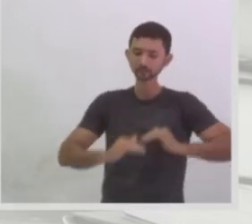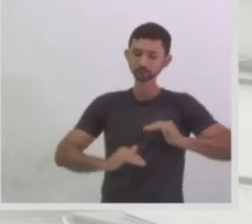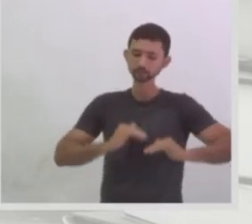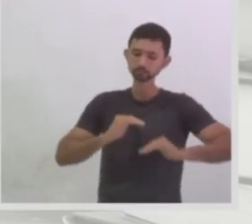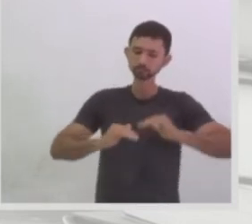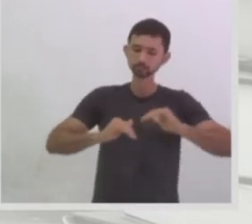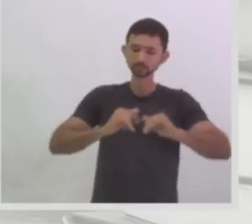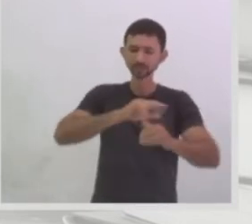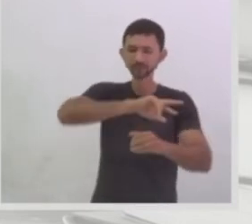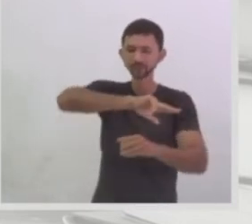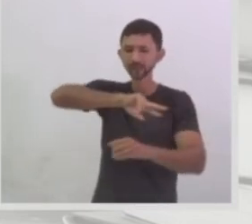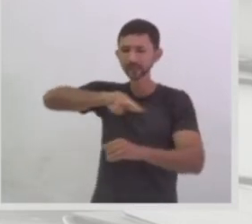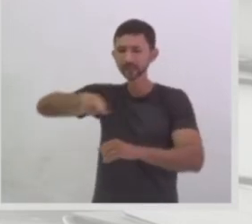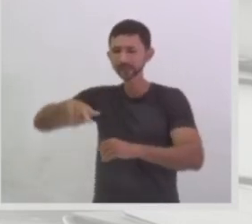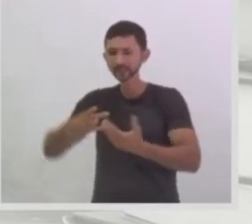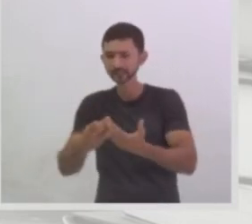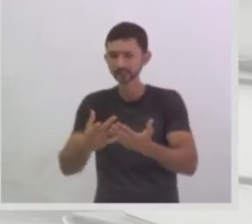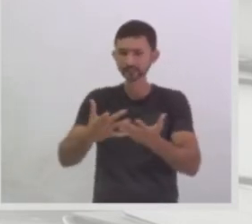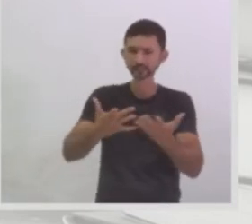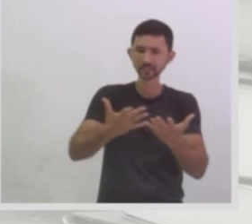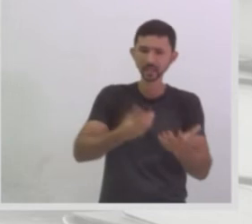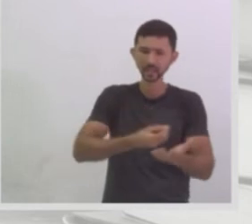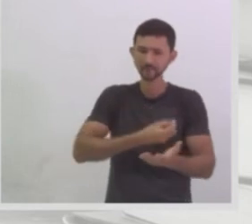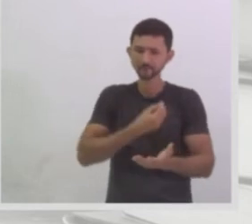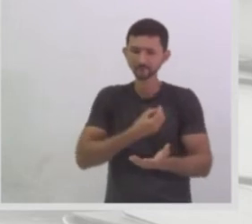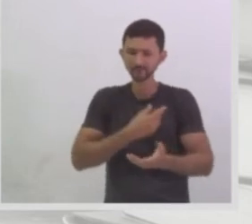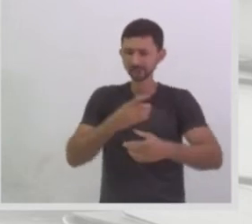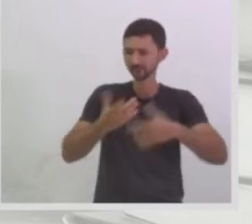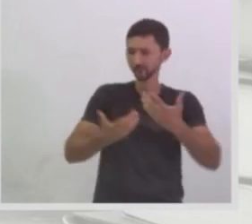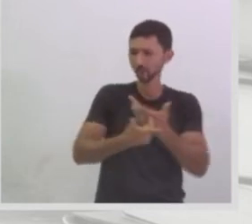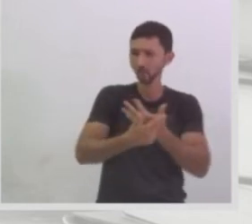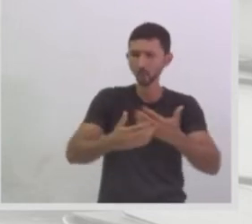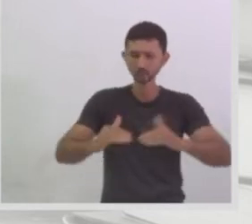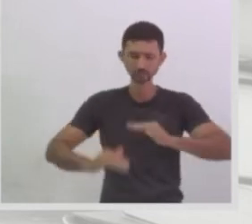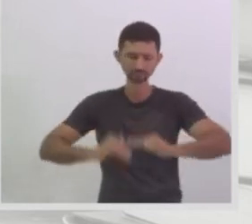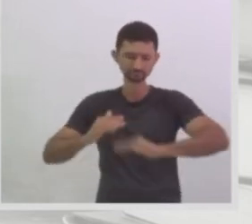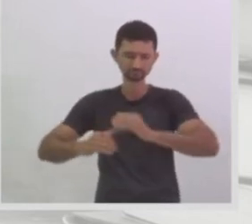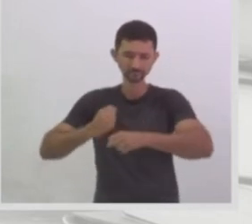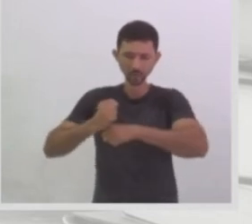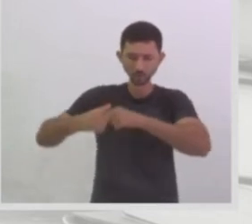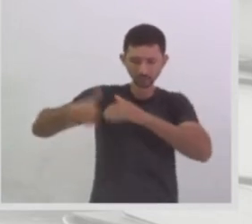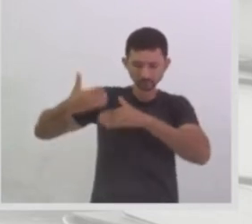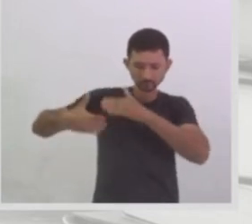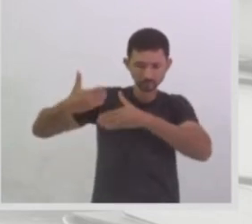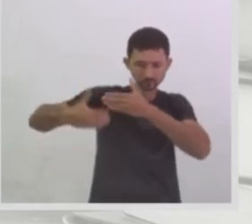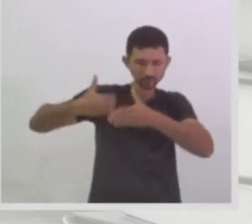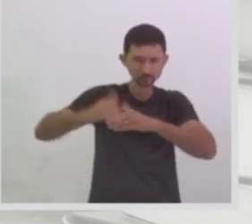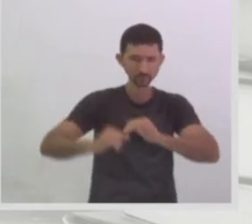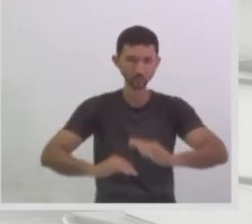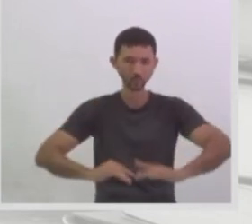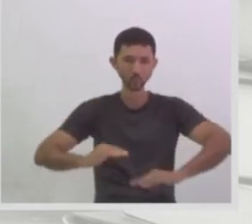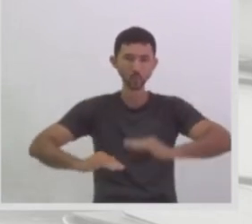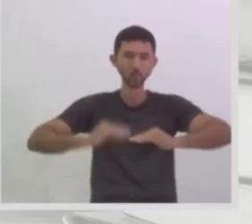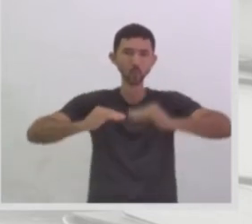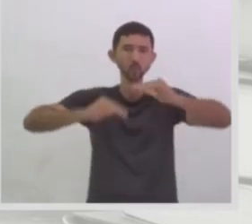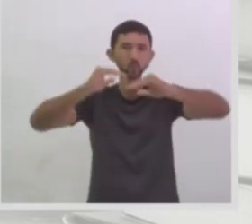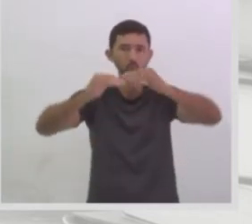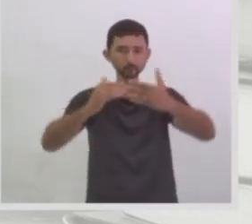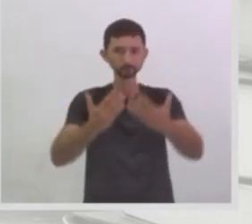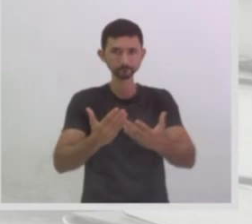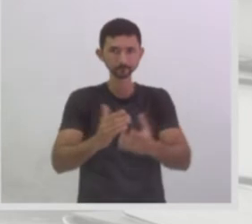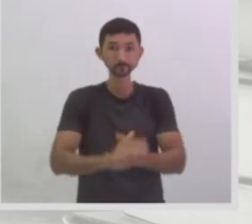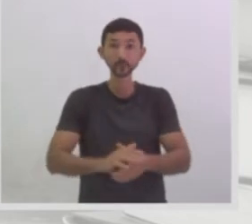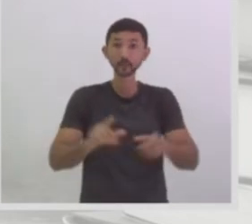diferentes espécies de seres vivos, evoluiu ao longo de milhares de anos desde a origem da vida. E assim